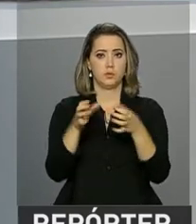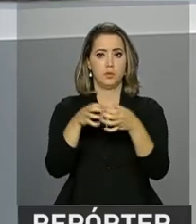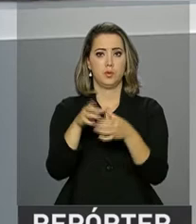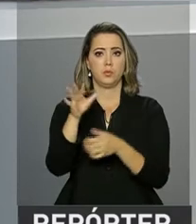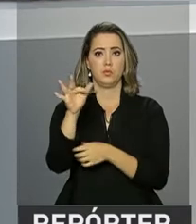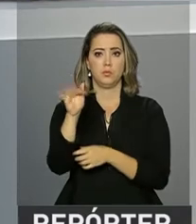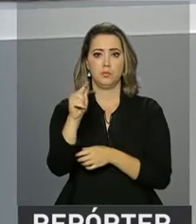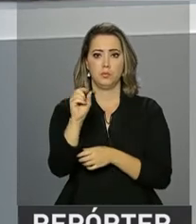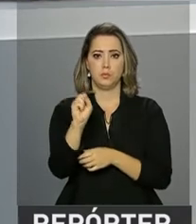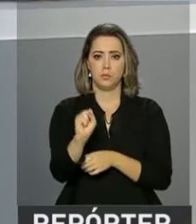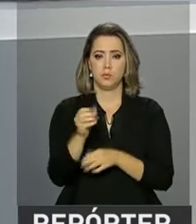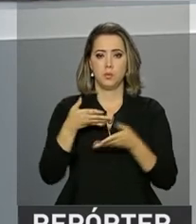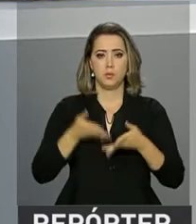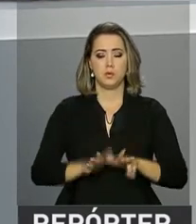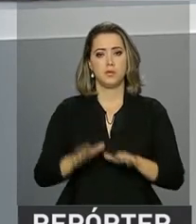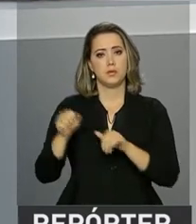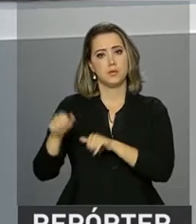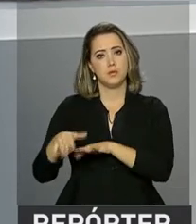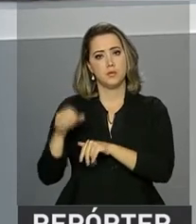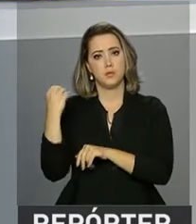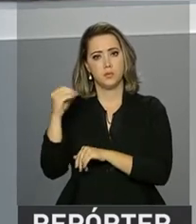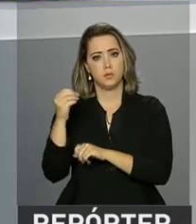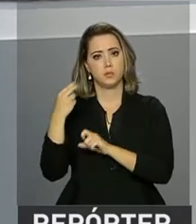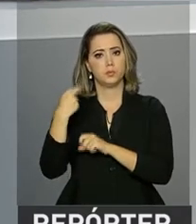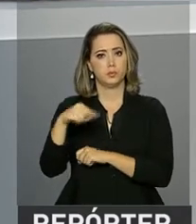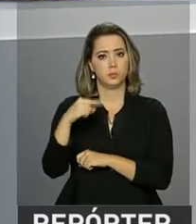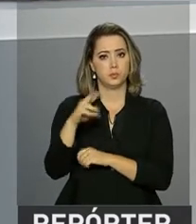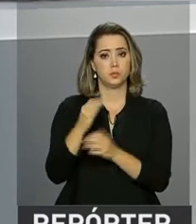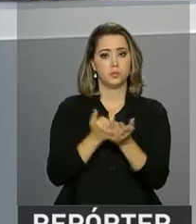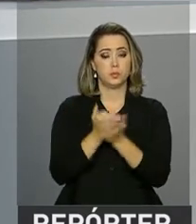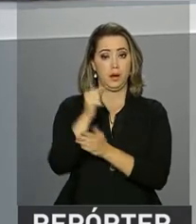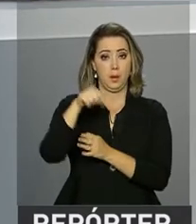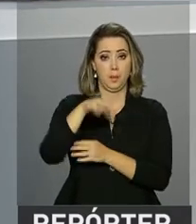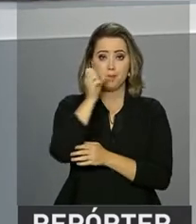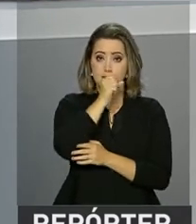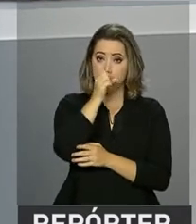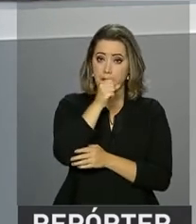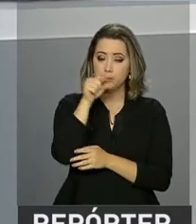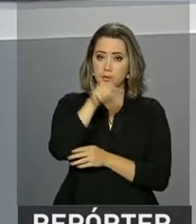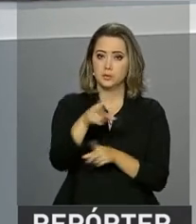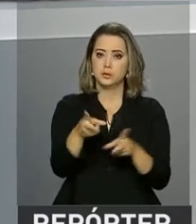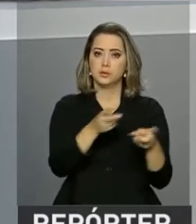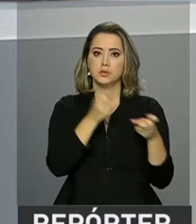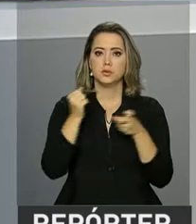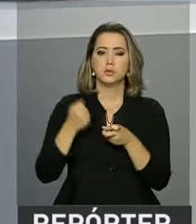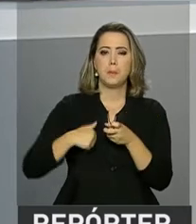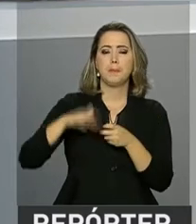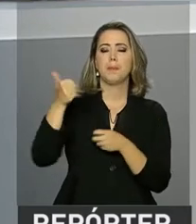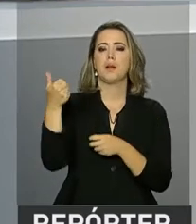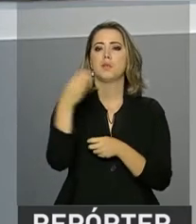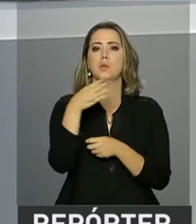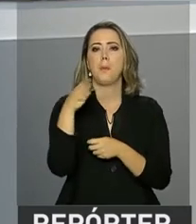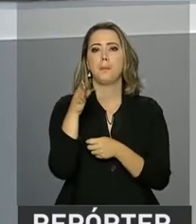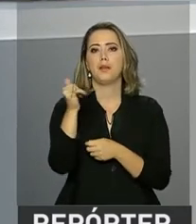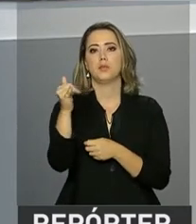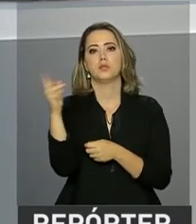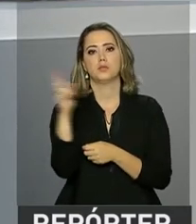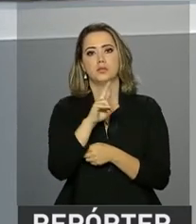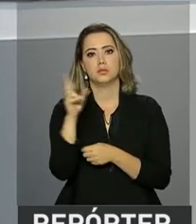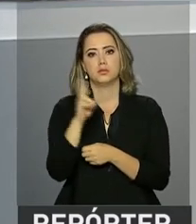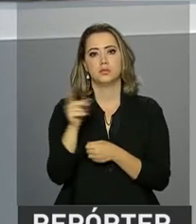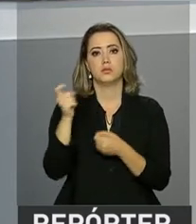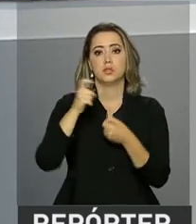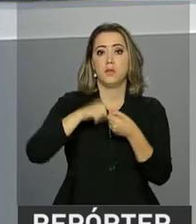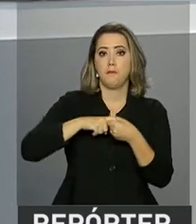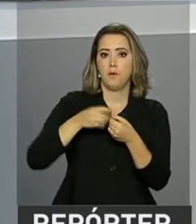FGTS para os nascidos em setembro, outubro e novembro, que começa neste sábado, a expectativa é que cerca de 14 bilhões de